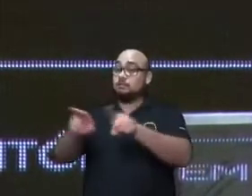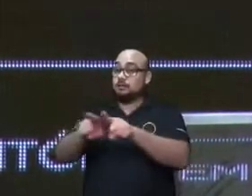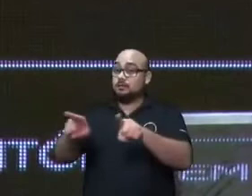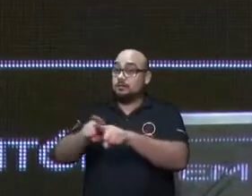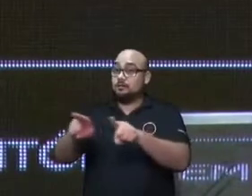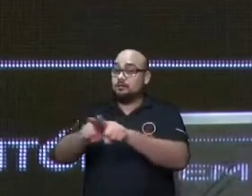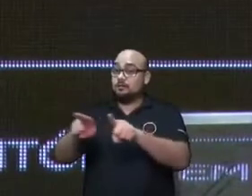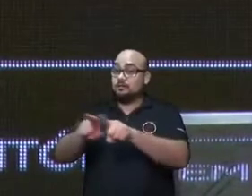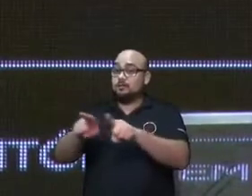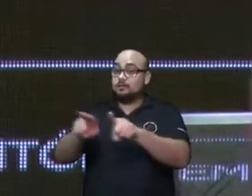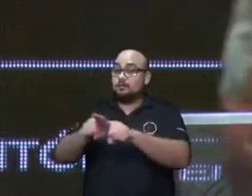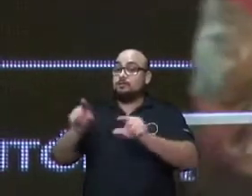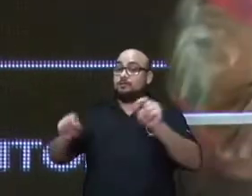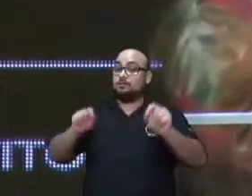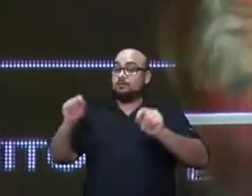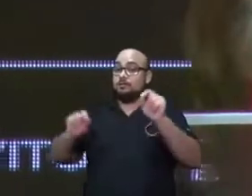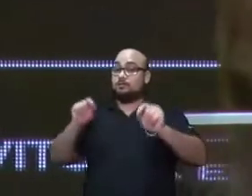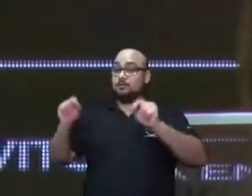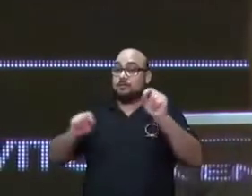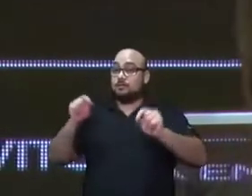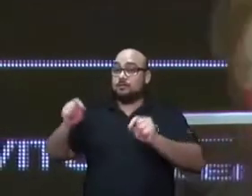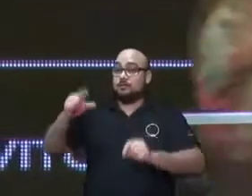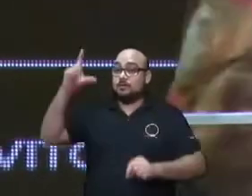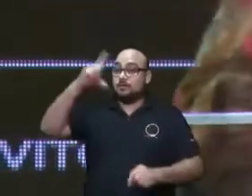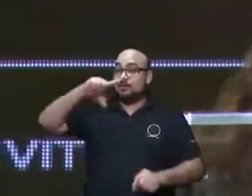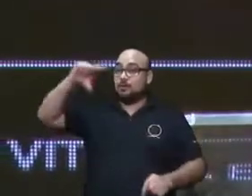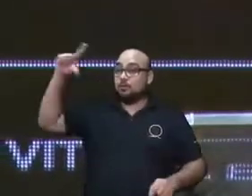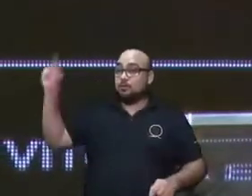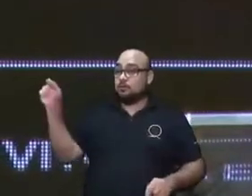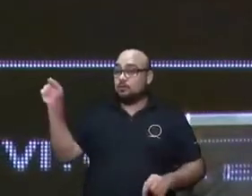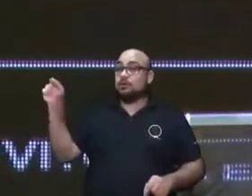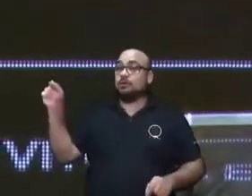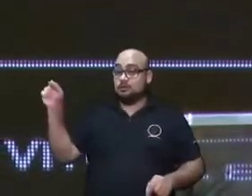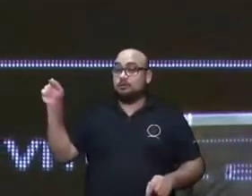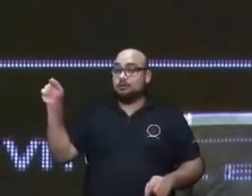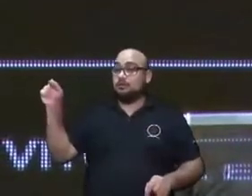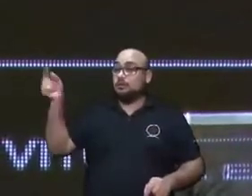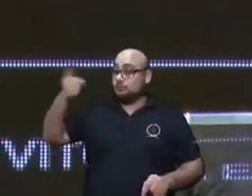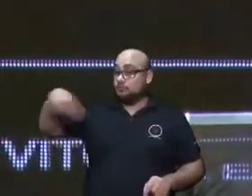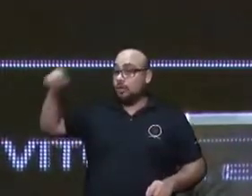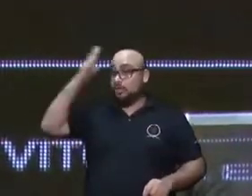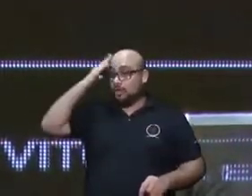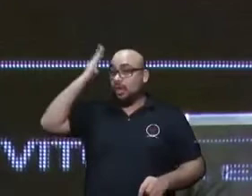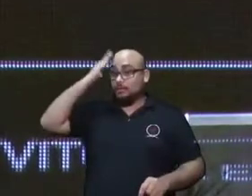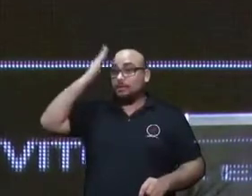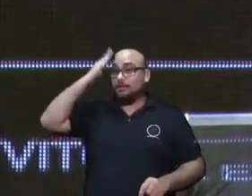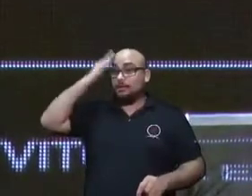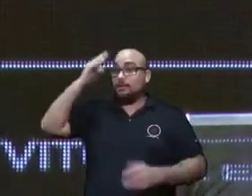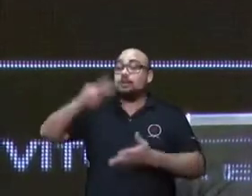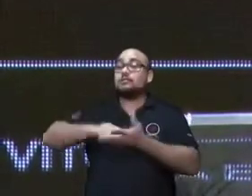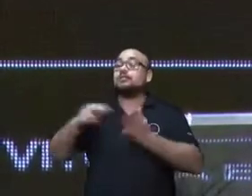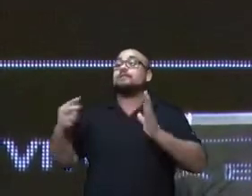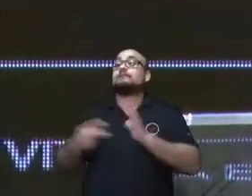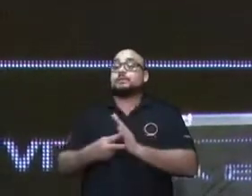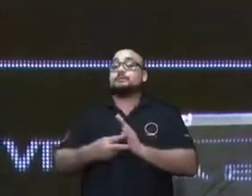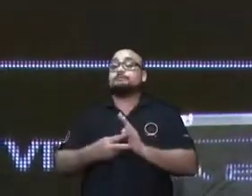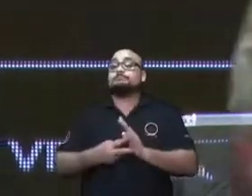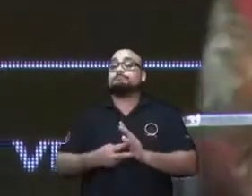produções das luas. Você sabe o que são os frutos do sol?